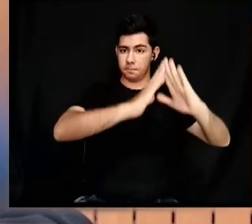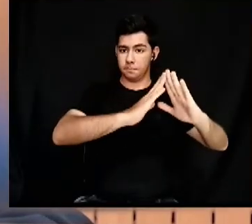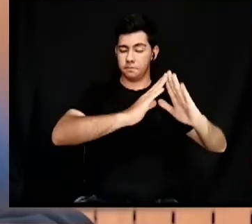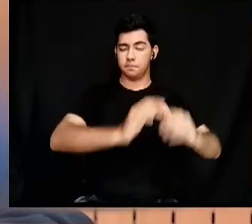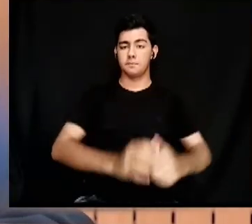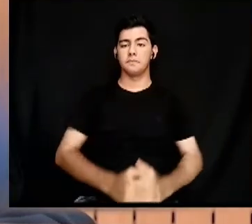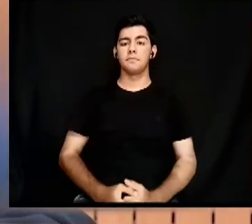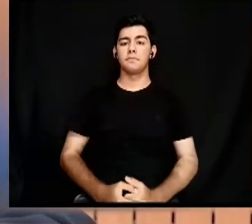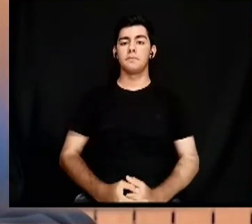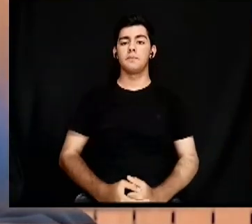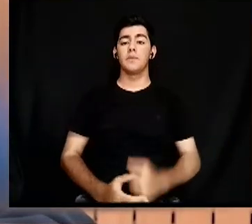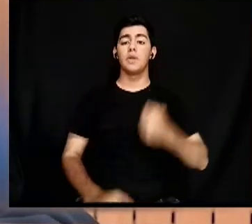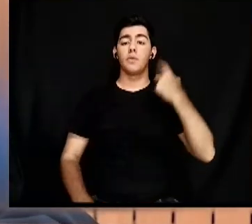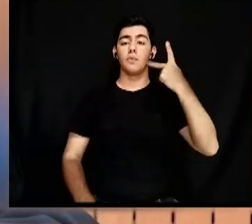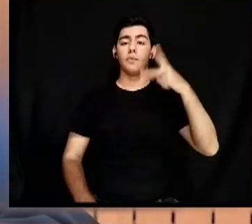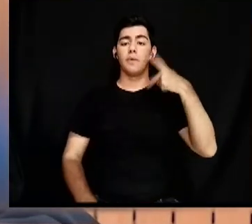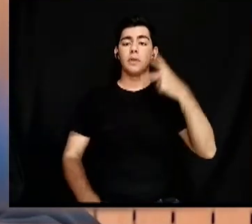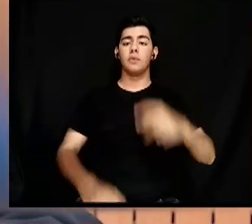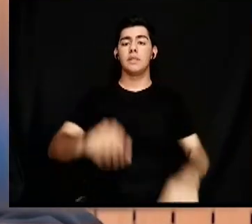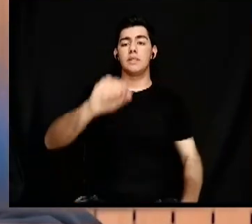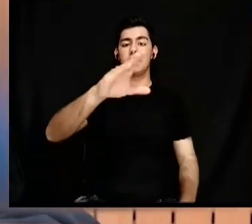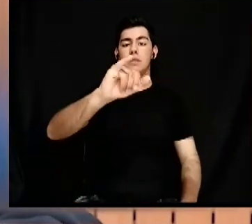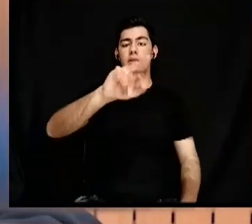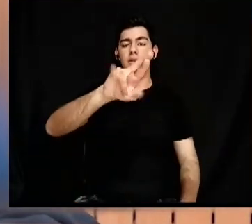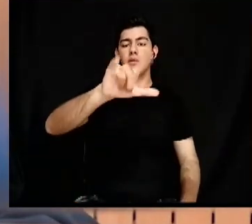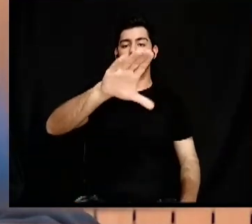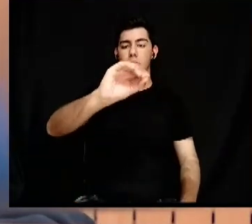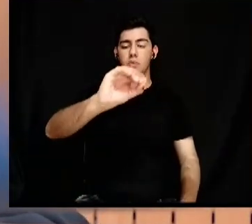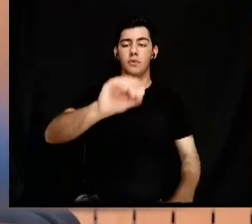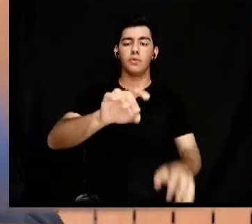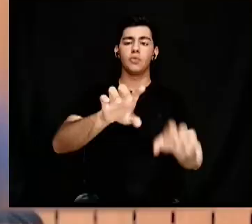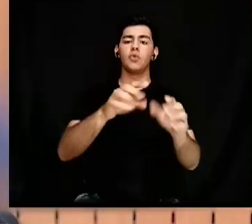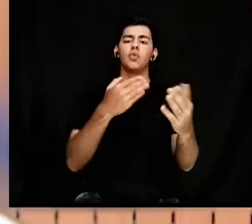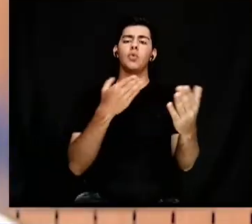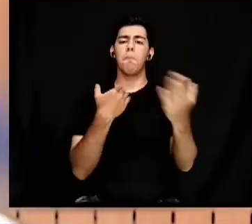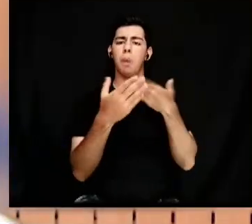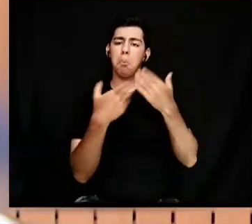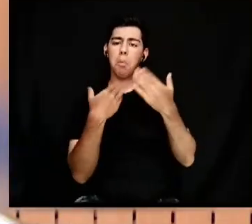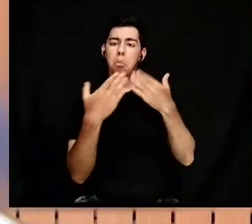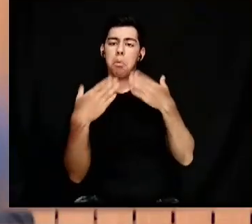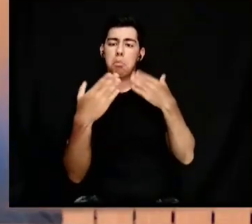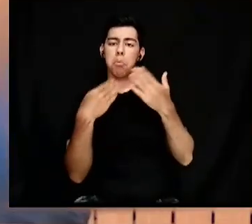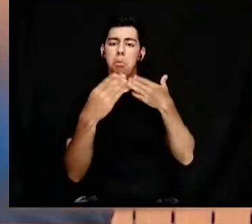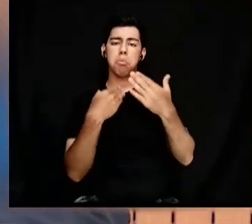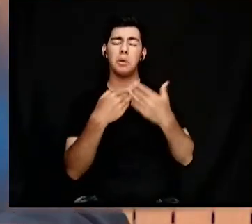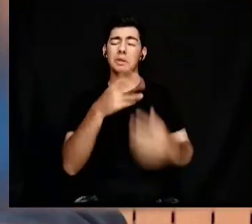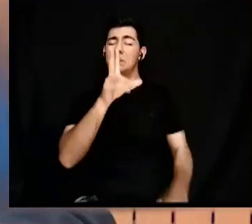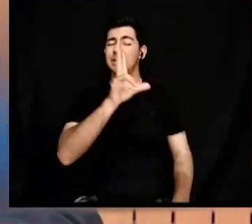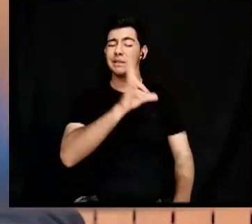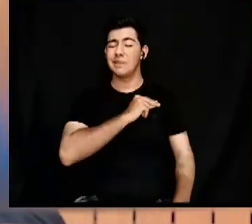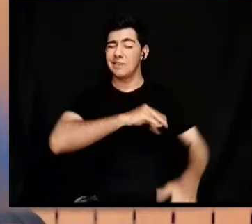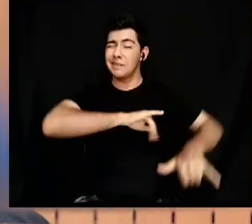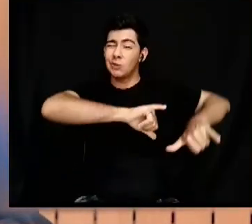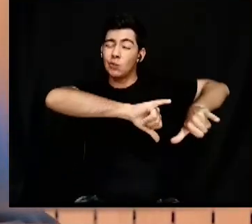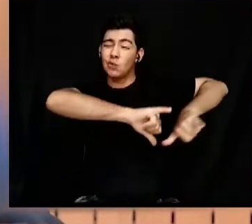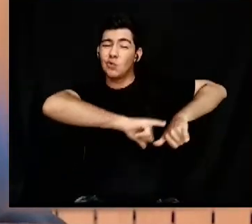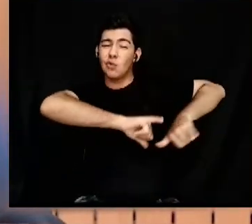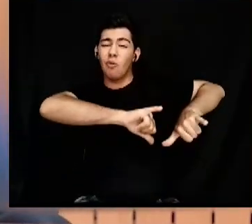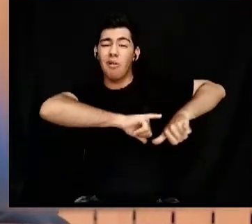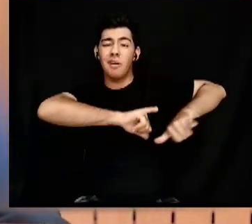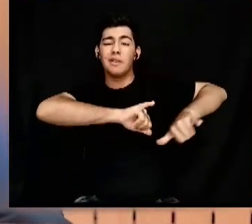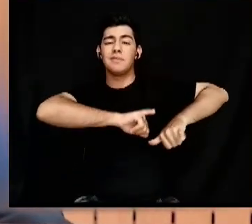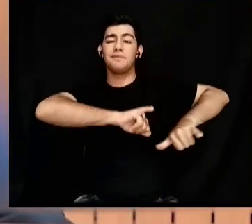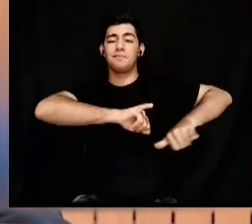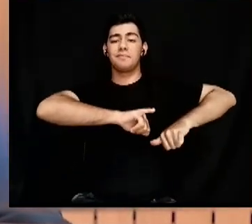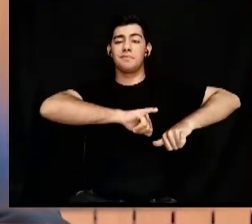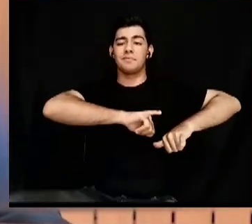Cirilo, e a gente está vendo o quanto ele tem sofrido ali com relação às pautas